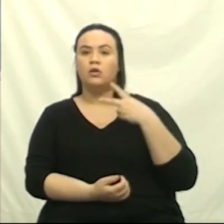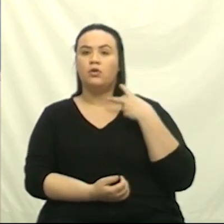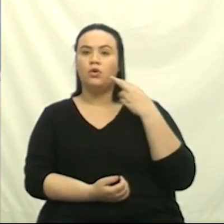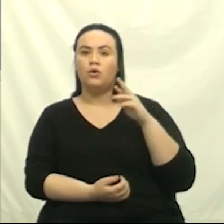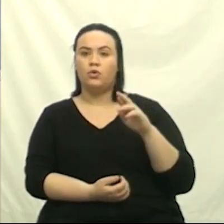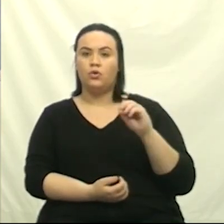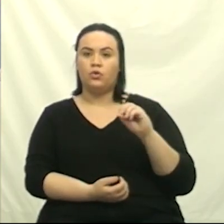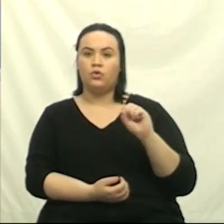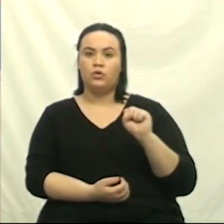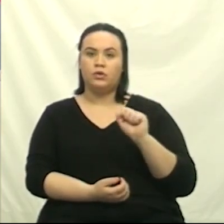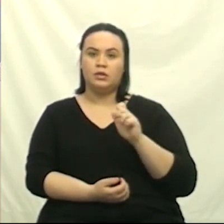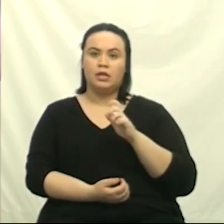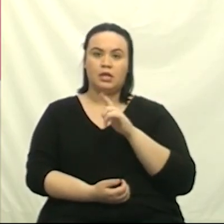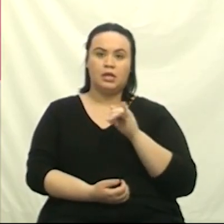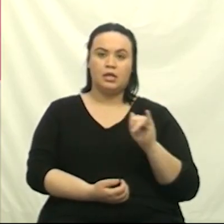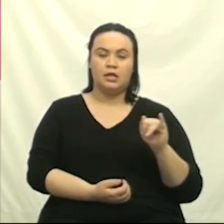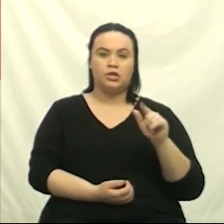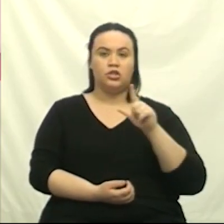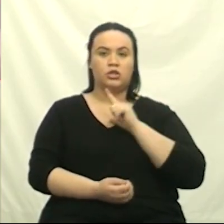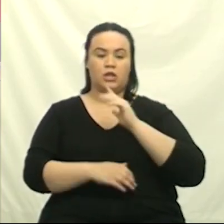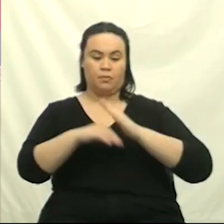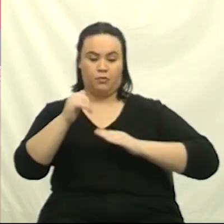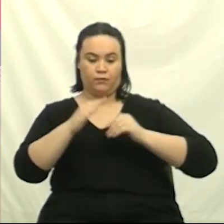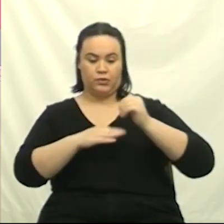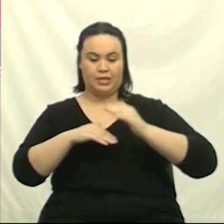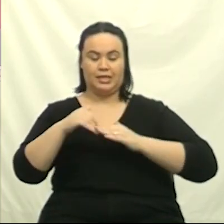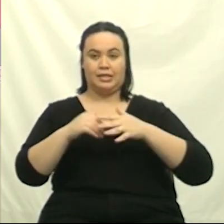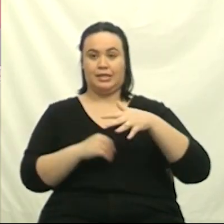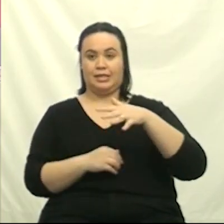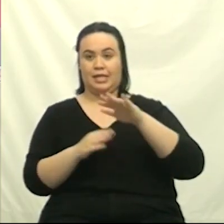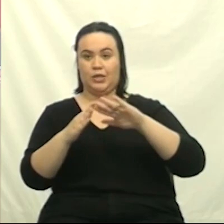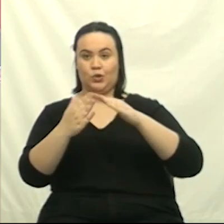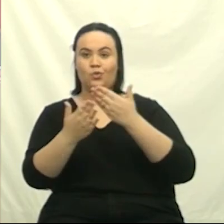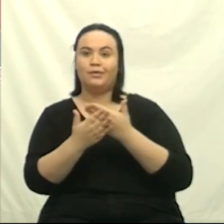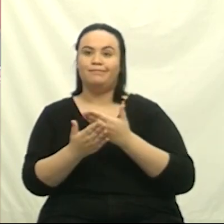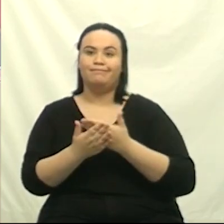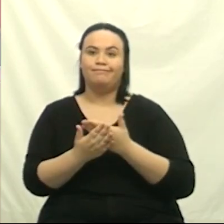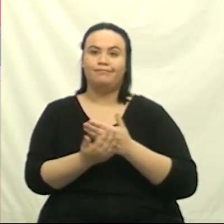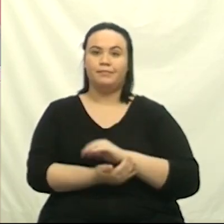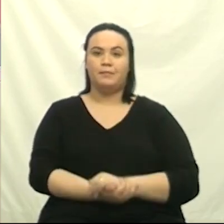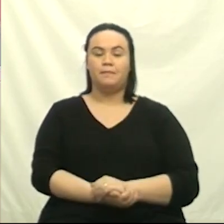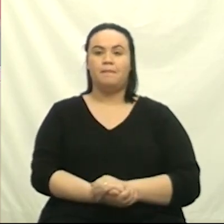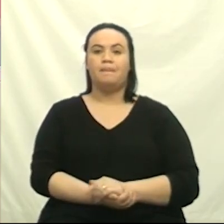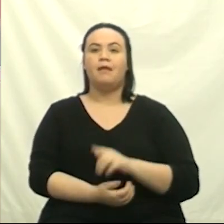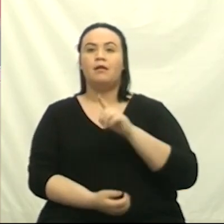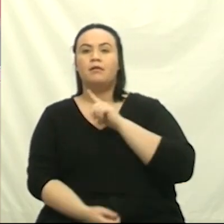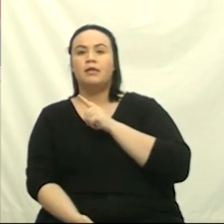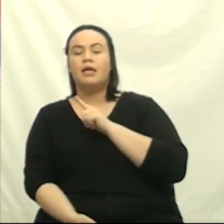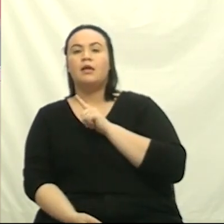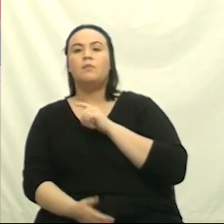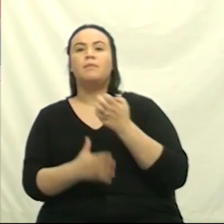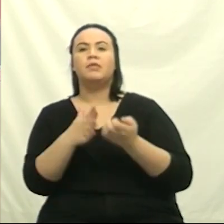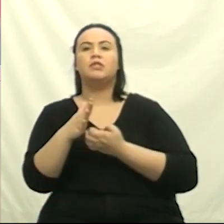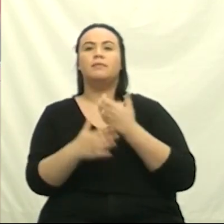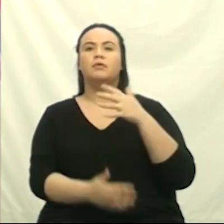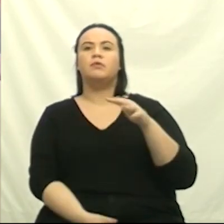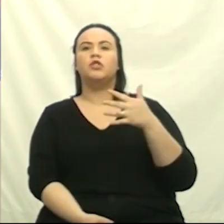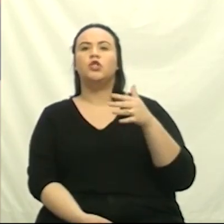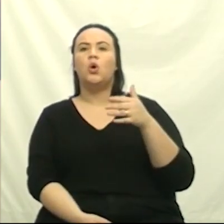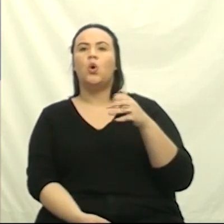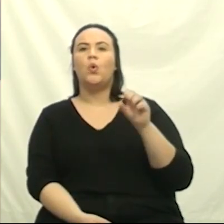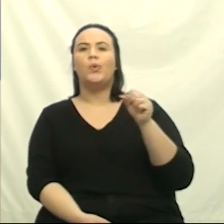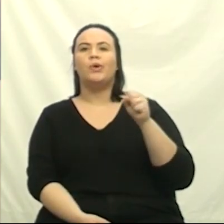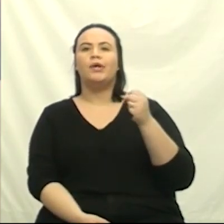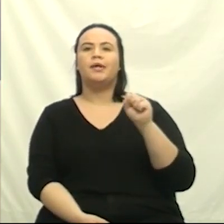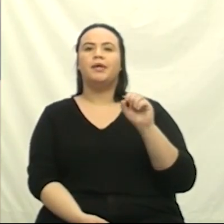e lá em Medellín tinha profissionais da Sática a WEG tem uma empresa lá com mais de 80 funcionários e lá